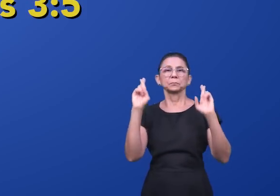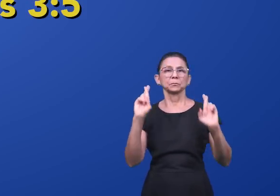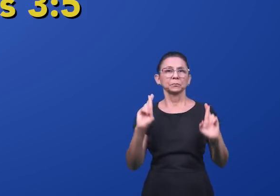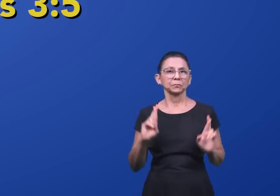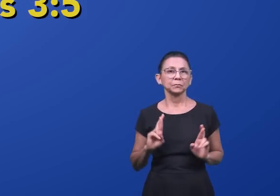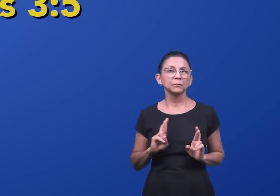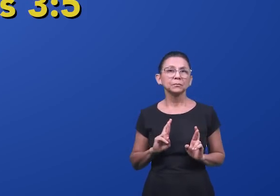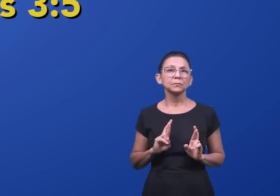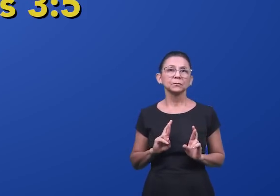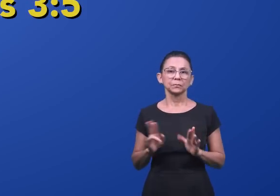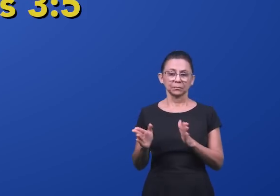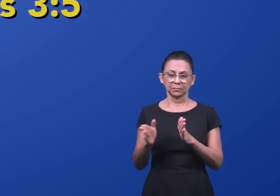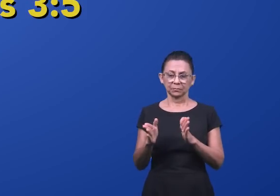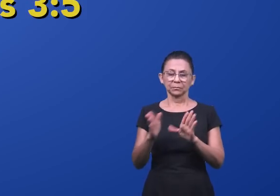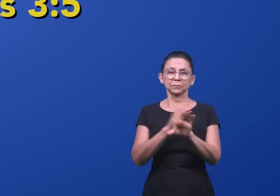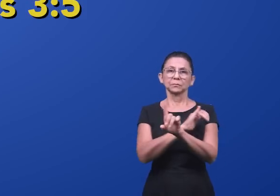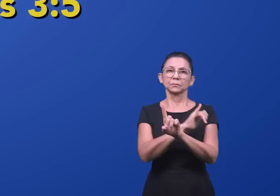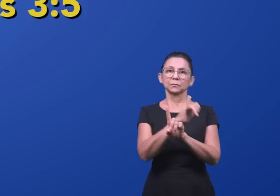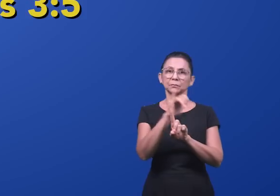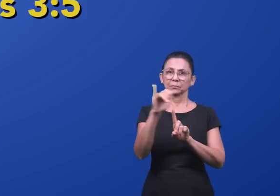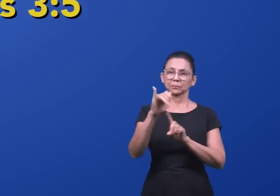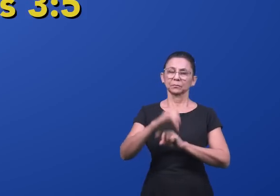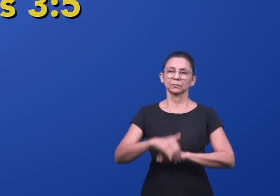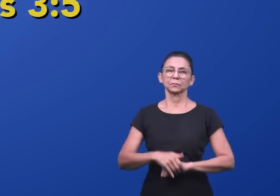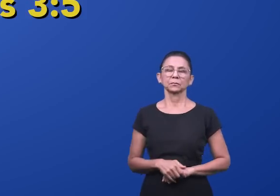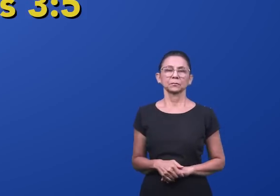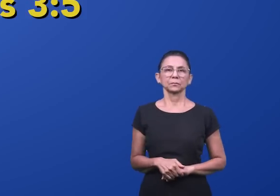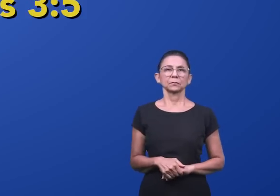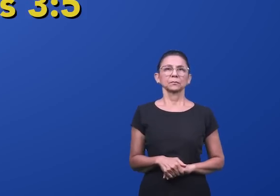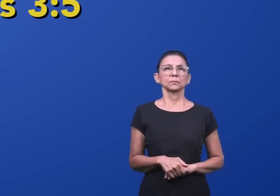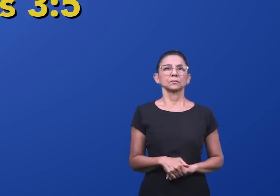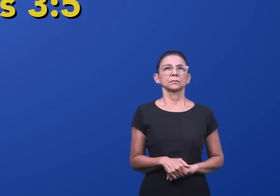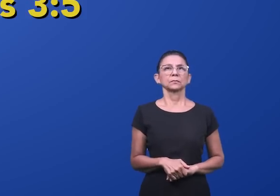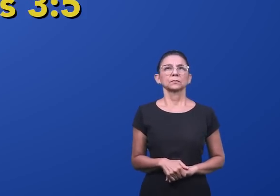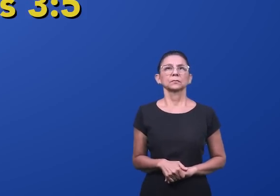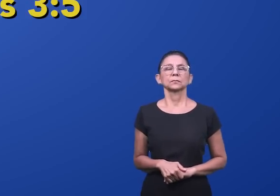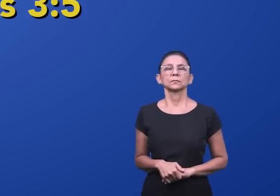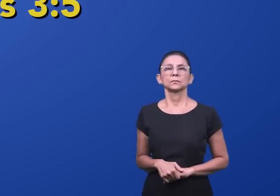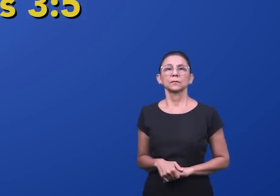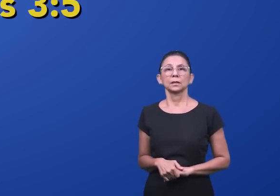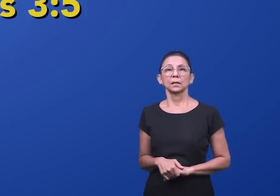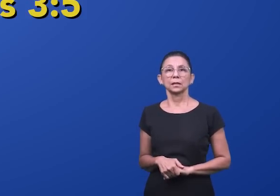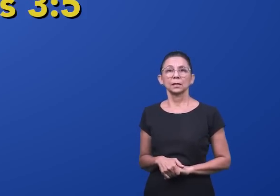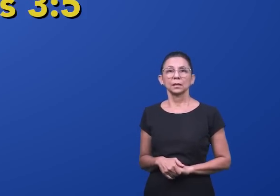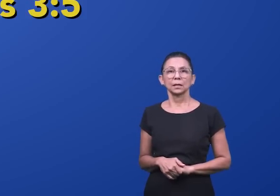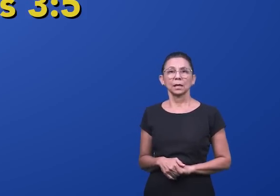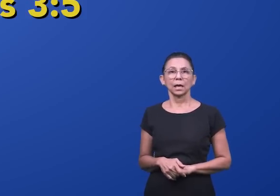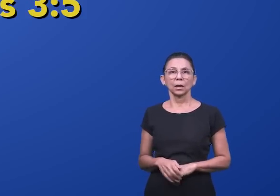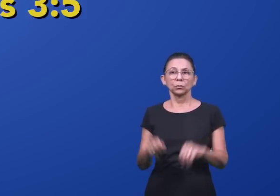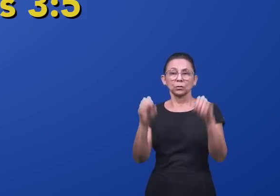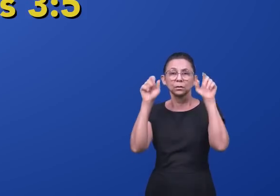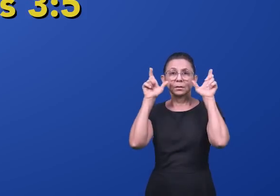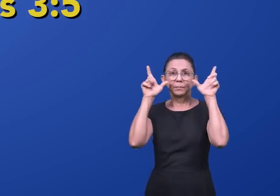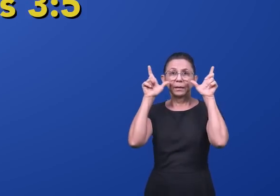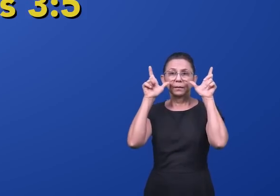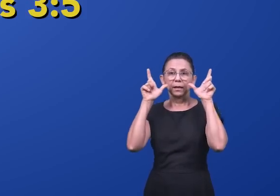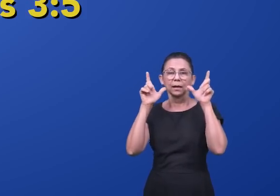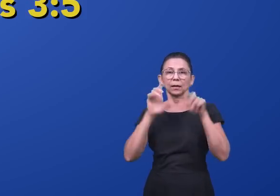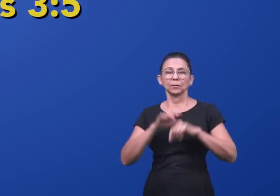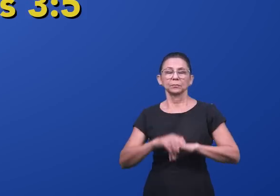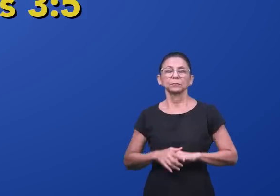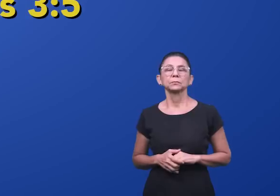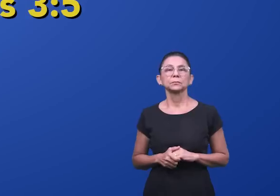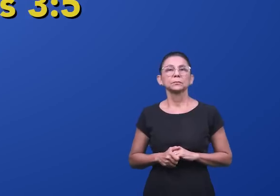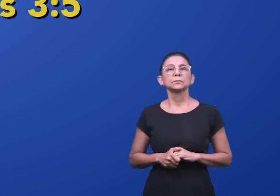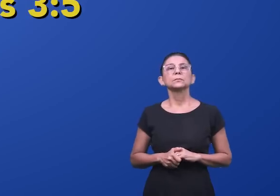Cordeiro. Então, esse tempo profético que fala do despertar do noivo é o